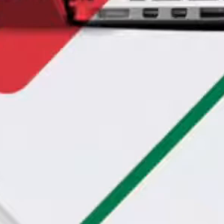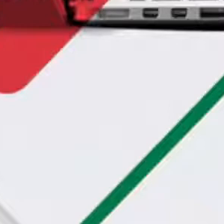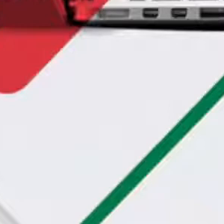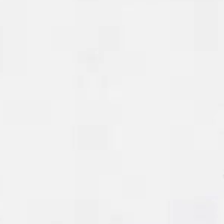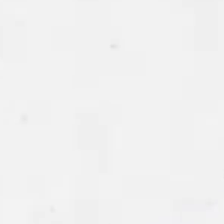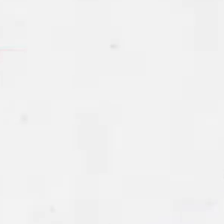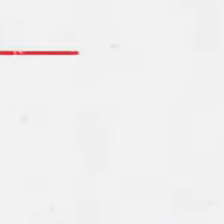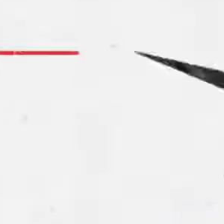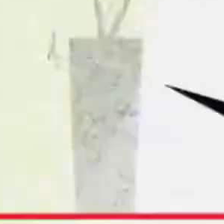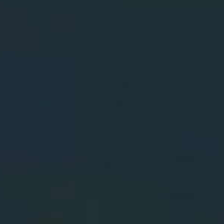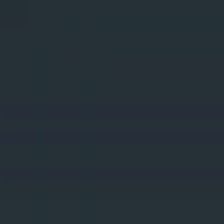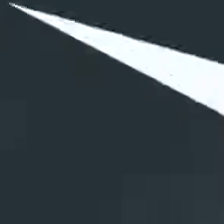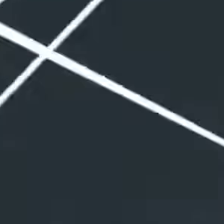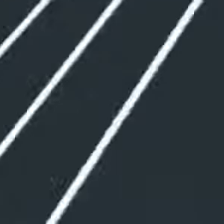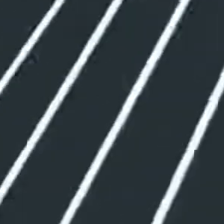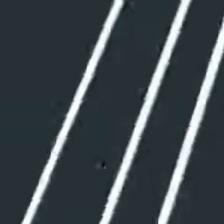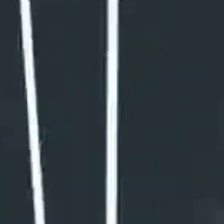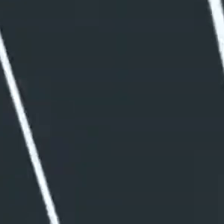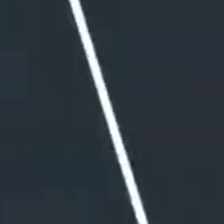E aí